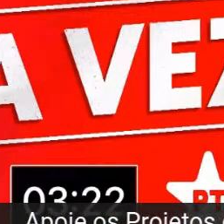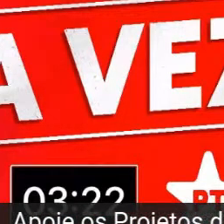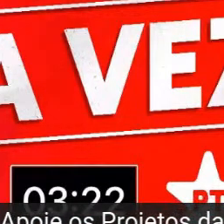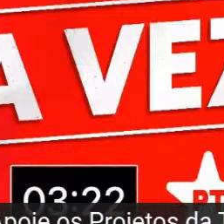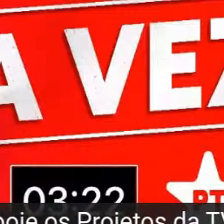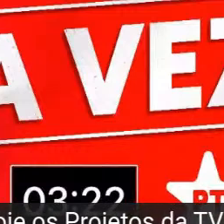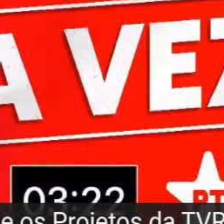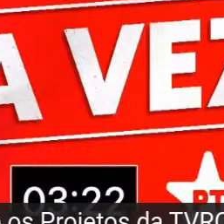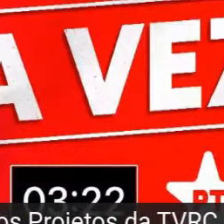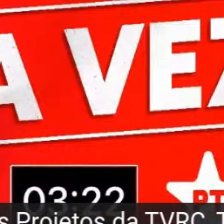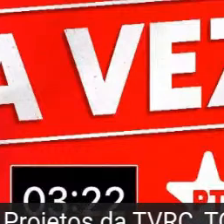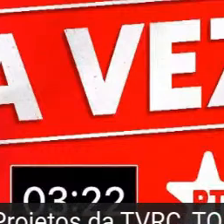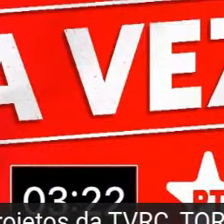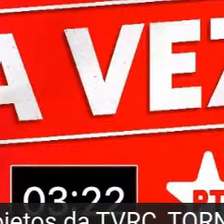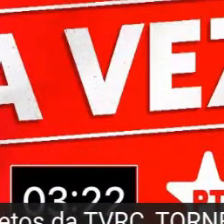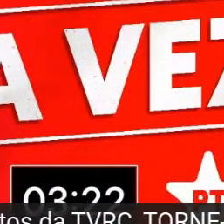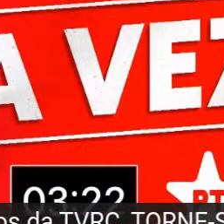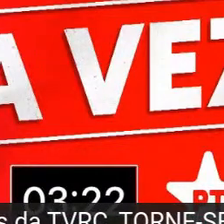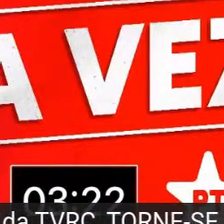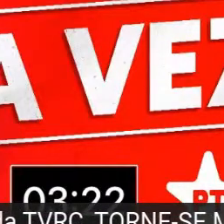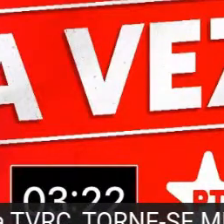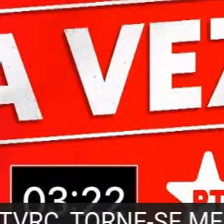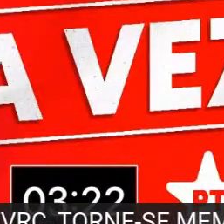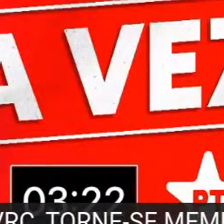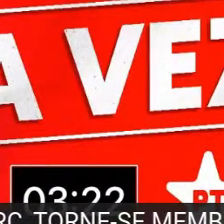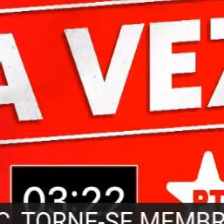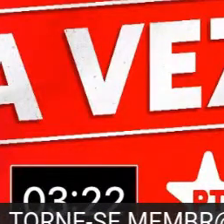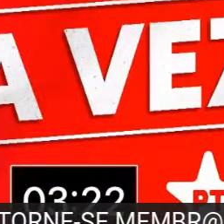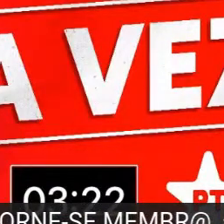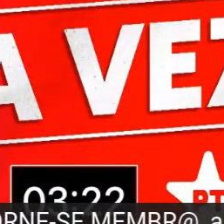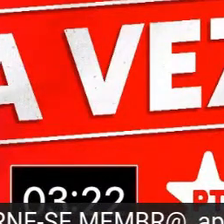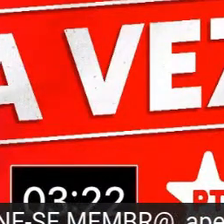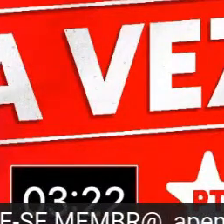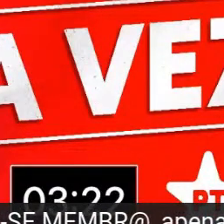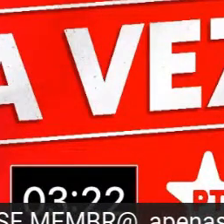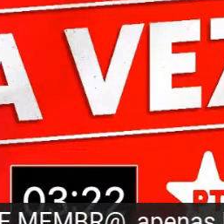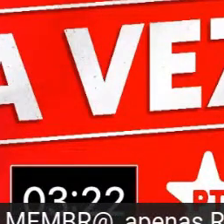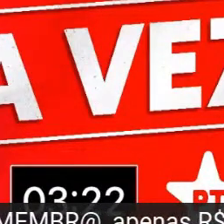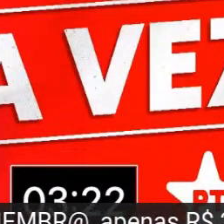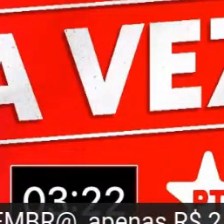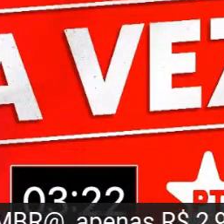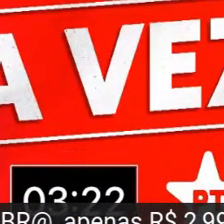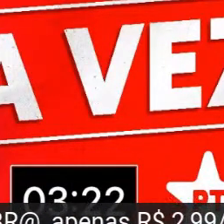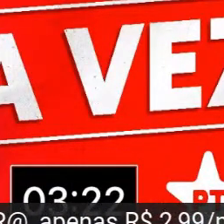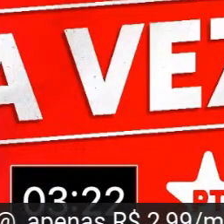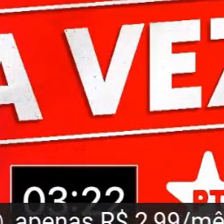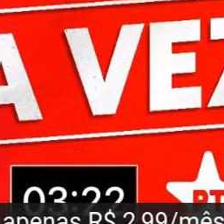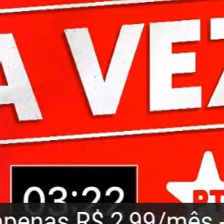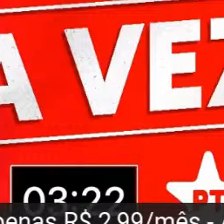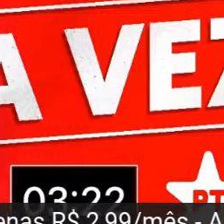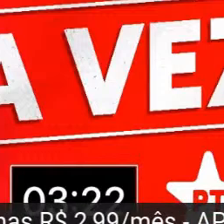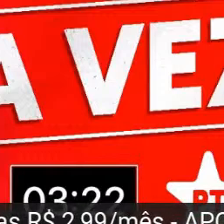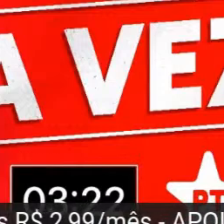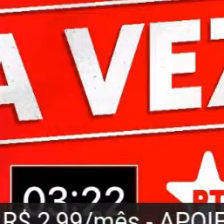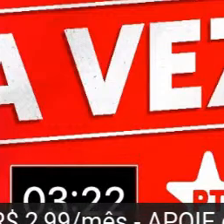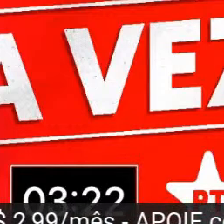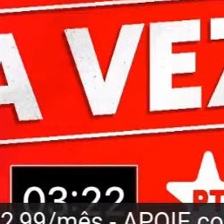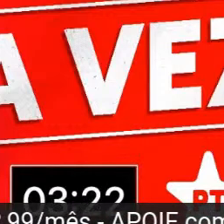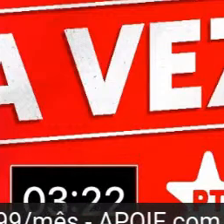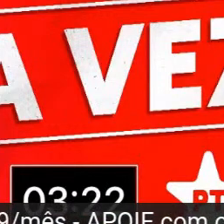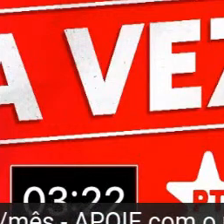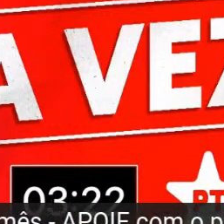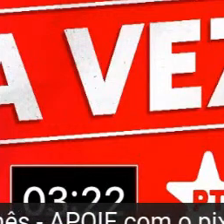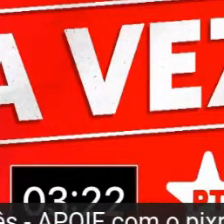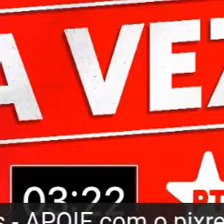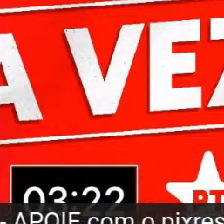você. Porque a vida pede mais amor. Eu